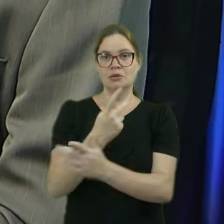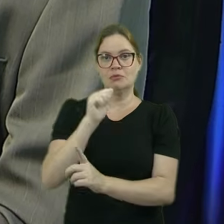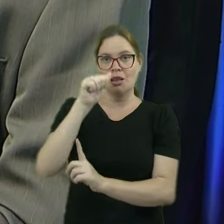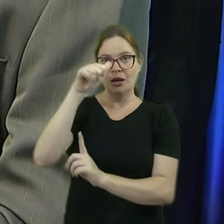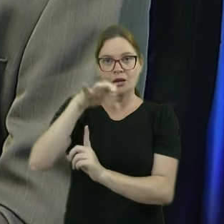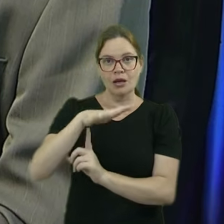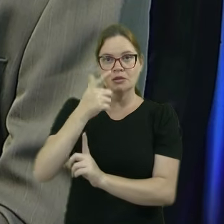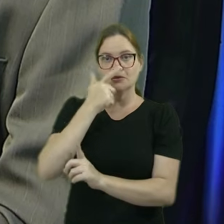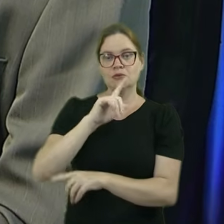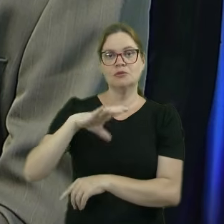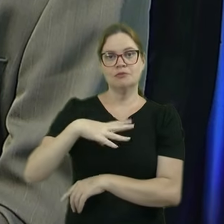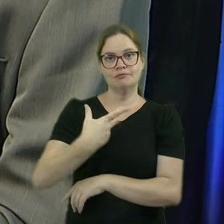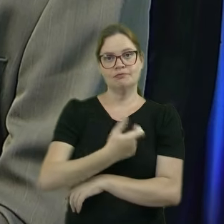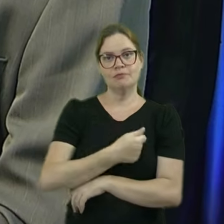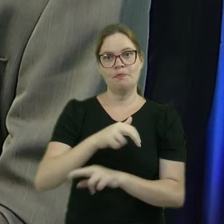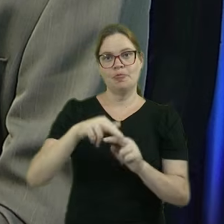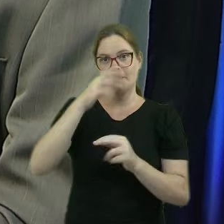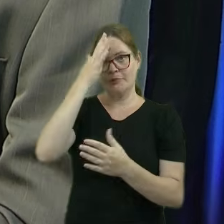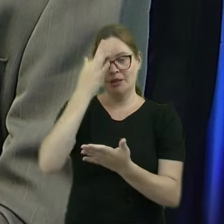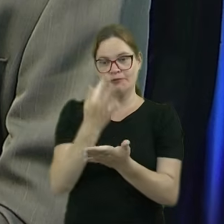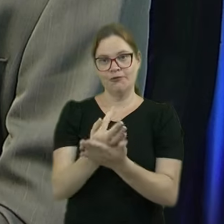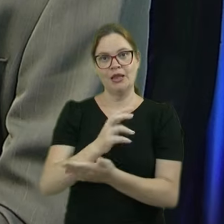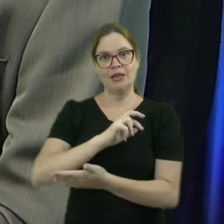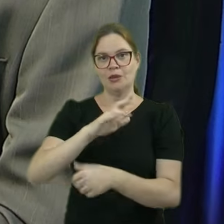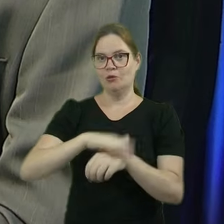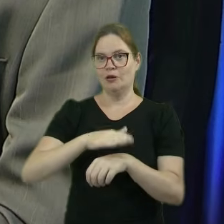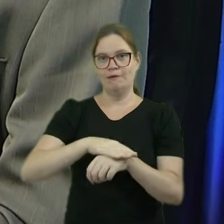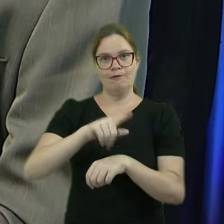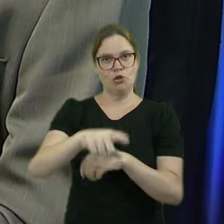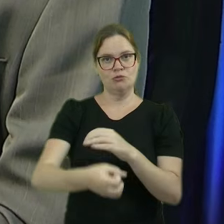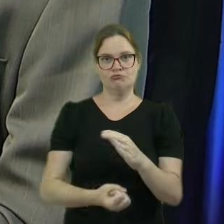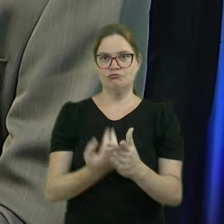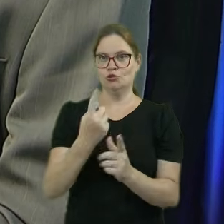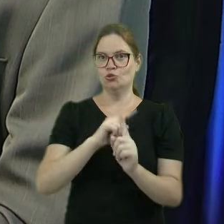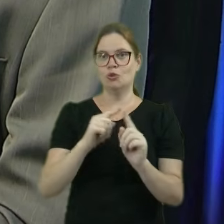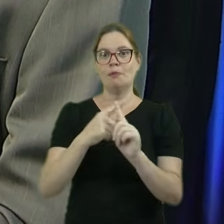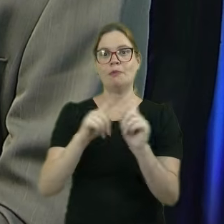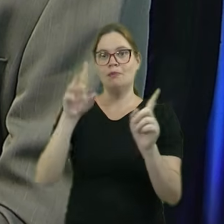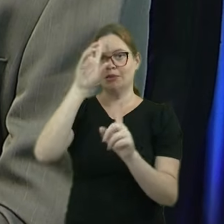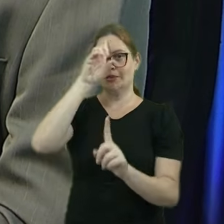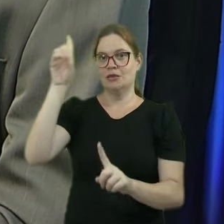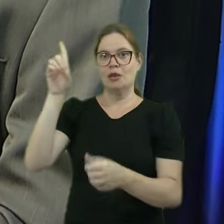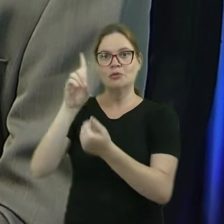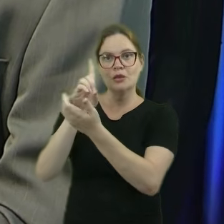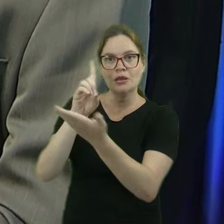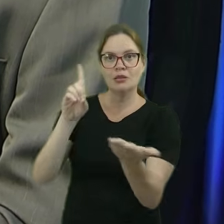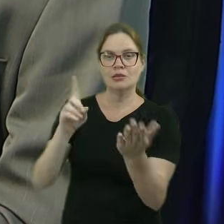salvos, mediante a fé. Isso não vem de vós, é dom de Deus. Ela aproveitou